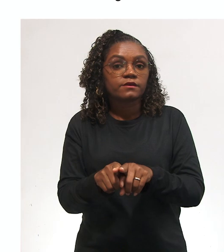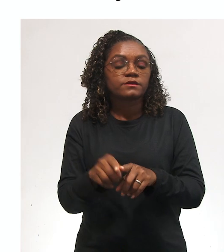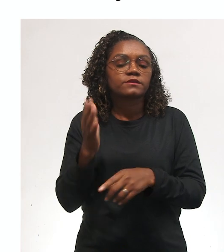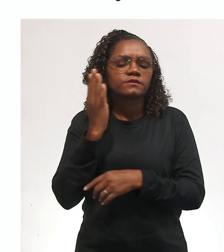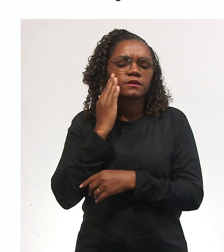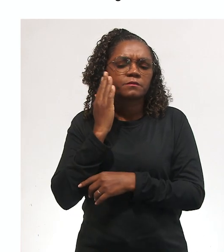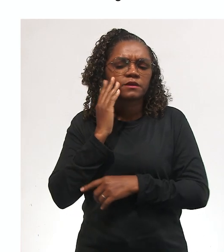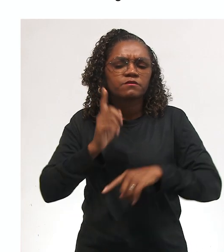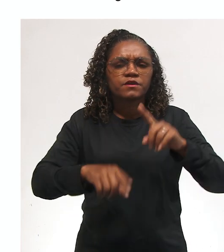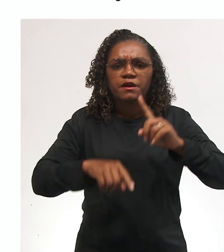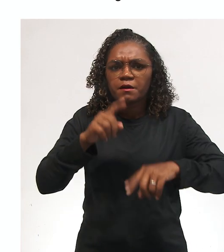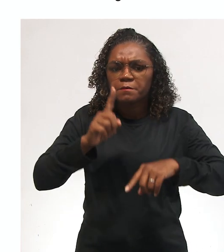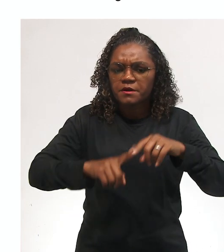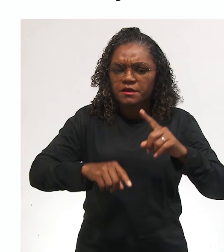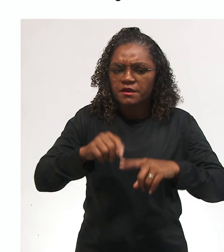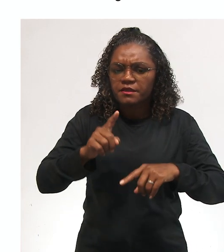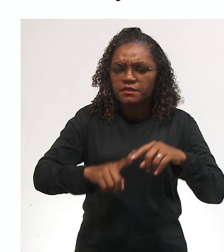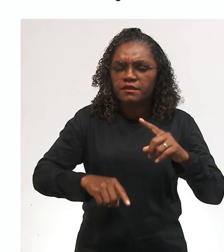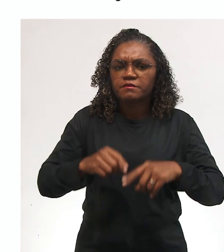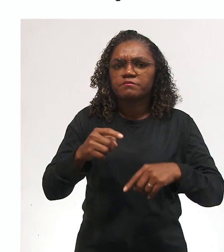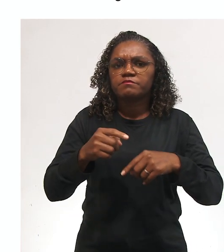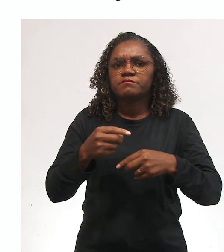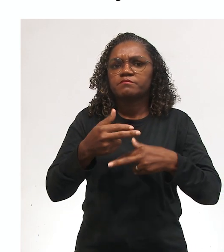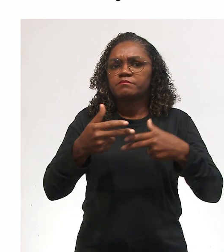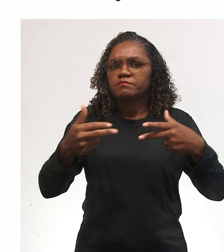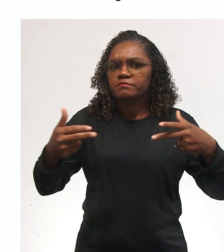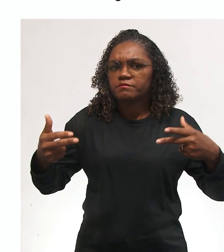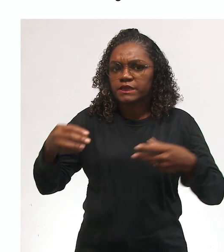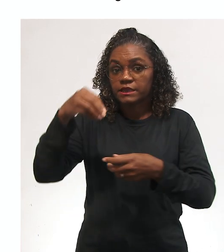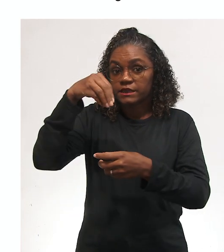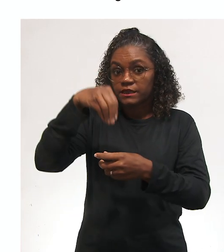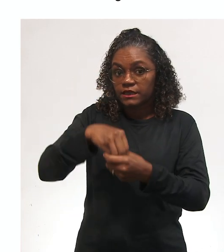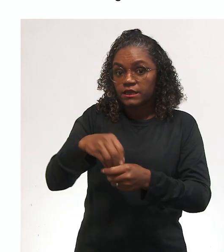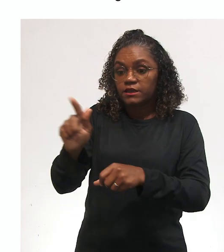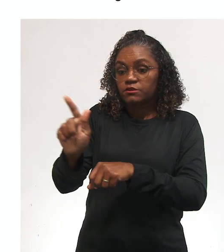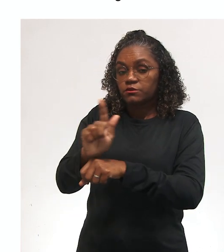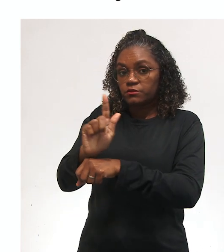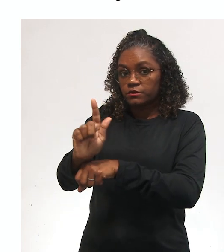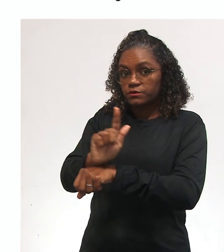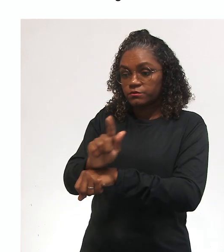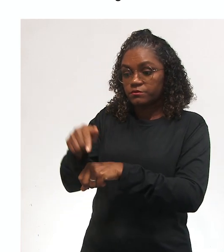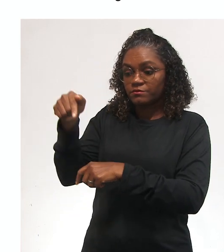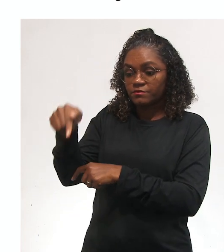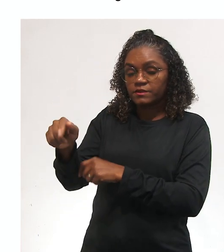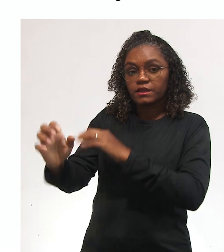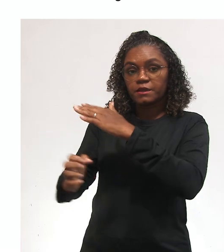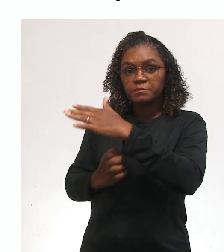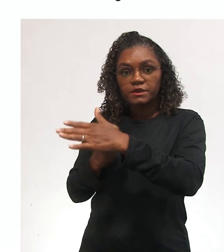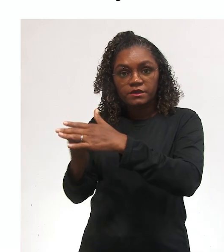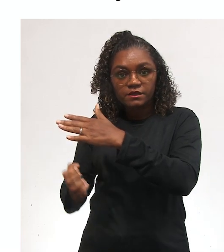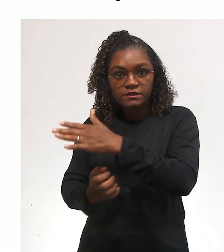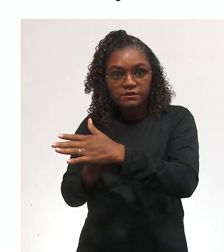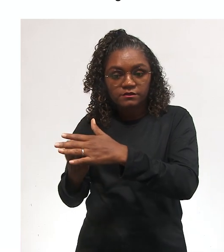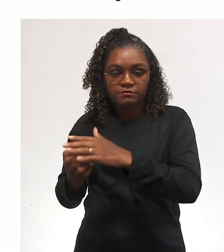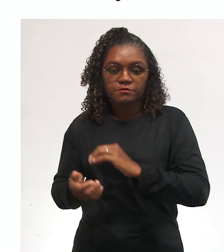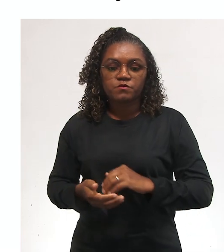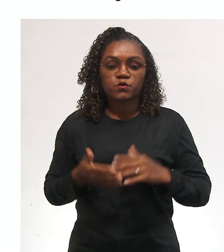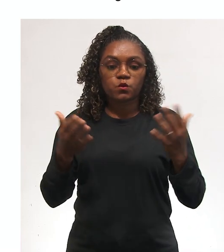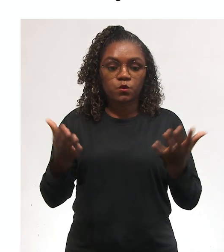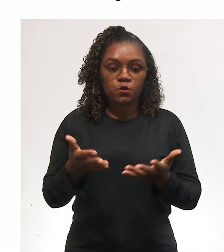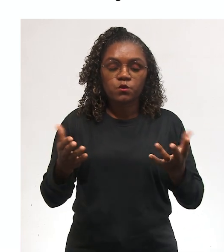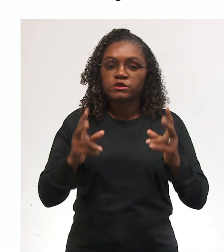da qualidade utilizadas dentro das organizações, nas suas gestões. Hoje nós vamos falar especificamente